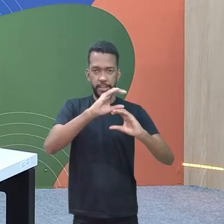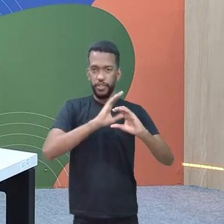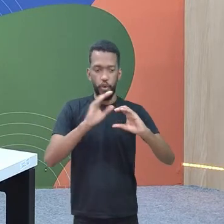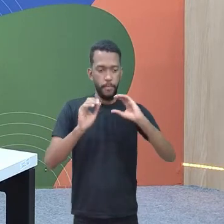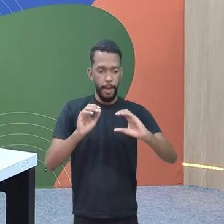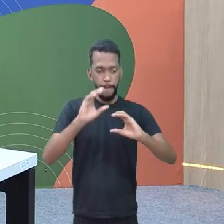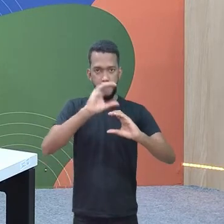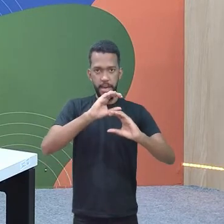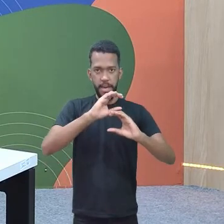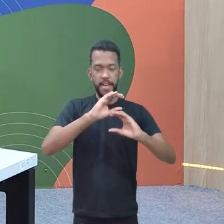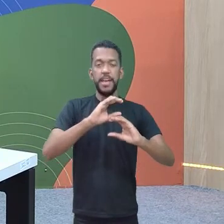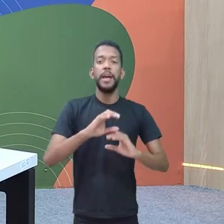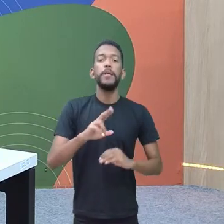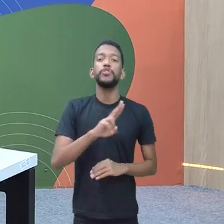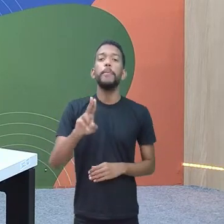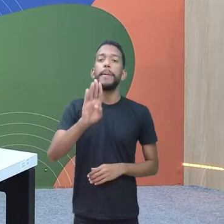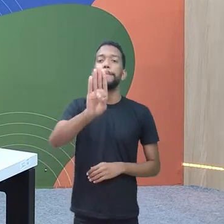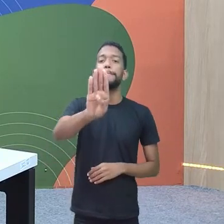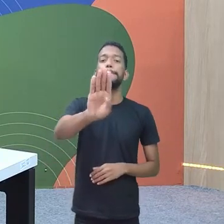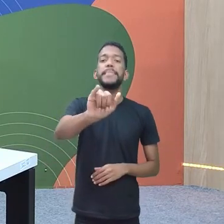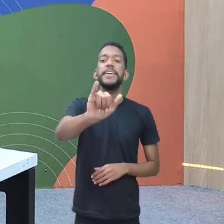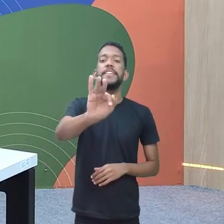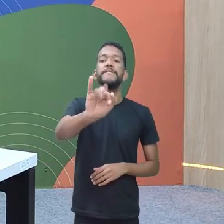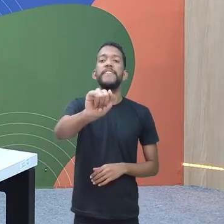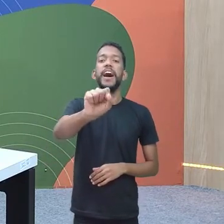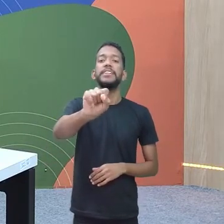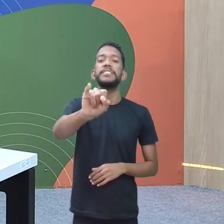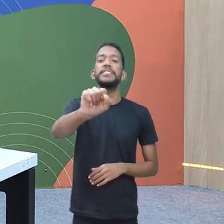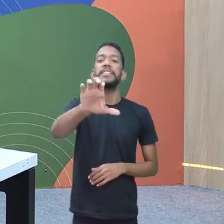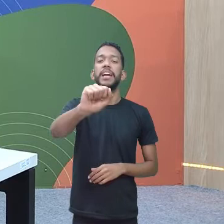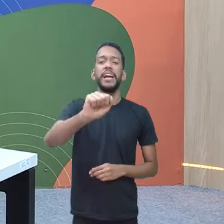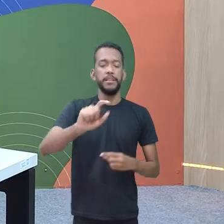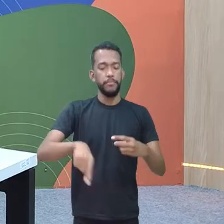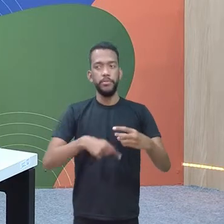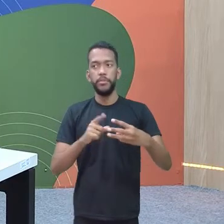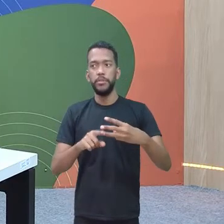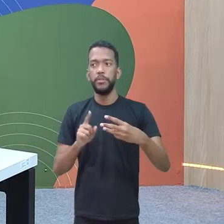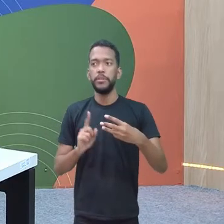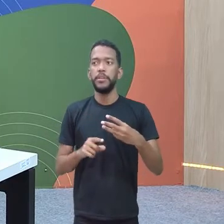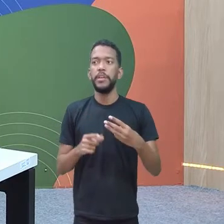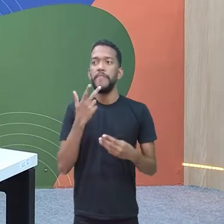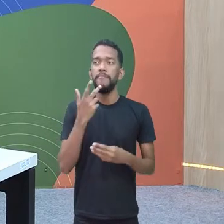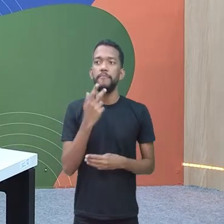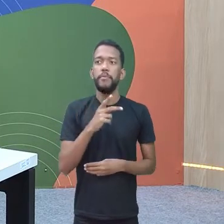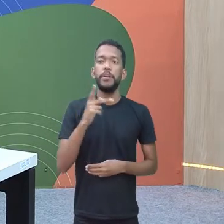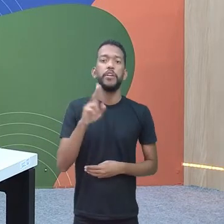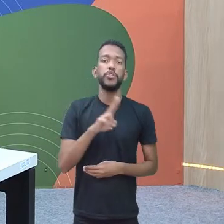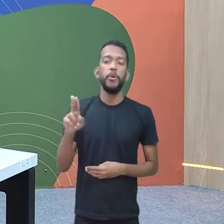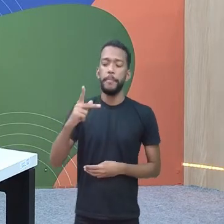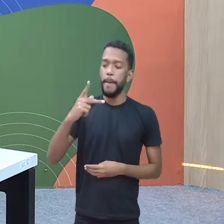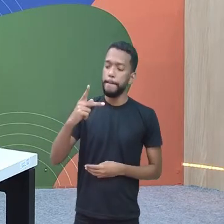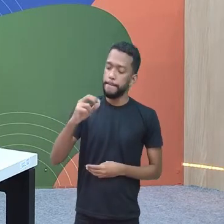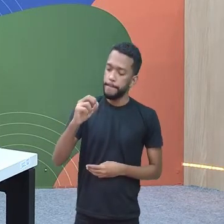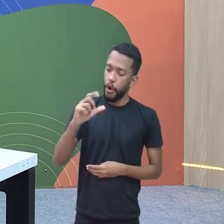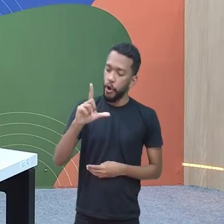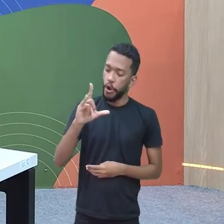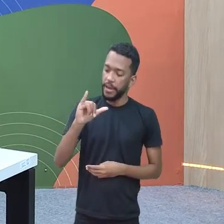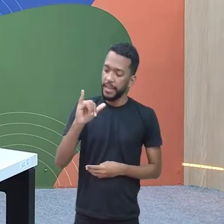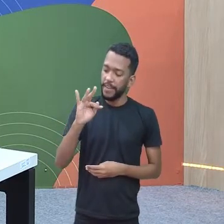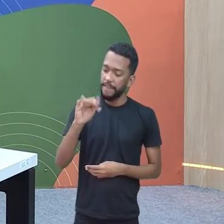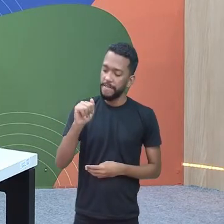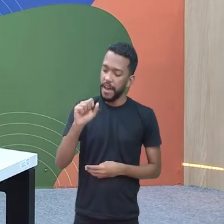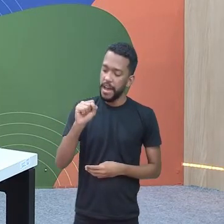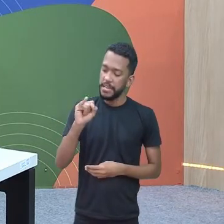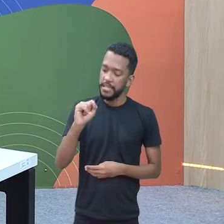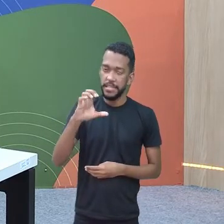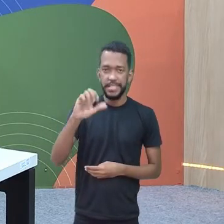fases. Depois de 3, professora, a gente vai ter que dizer 4ª fase, não. Nós vamos dizer polifásica. Então, não vai precisar